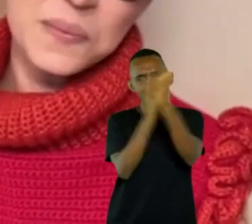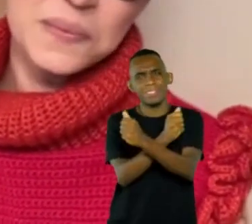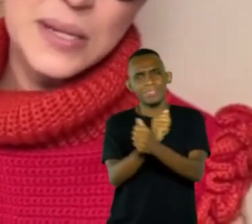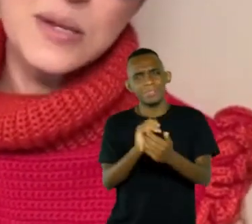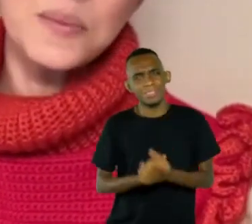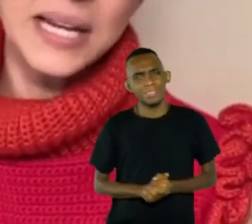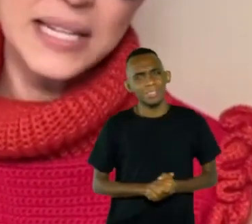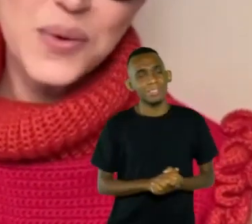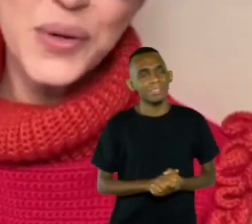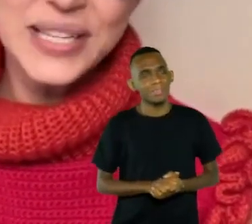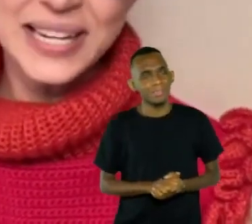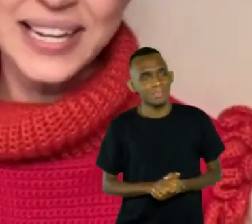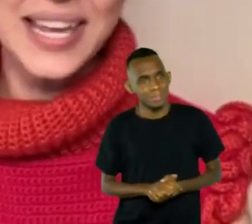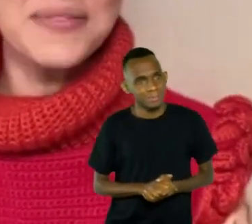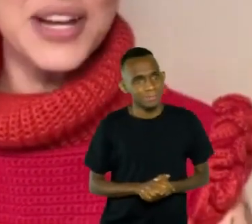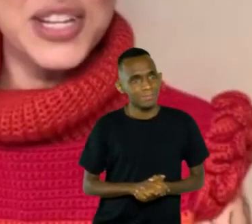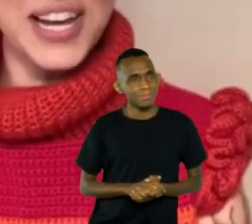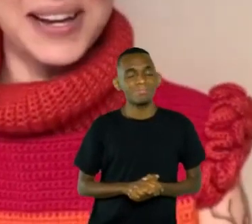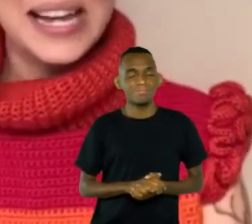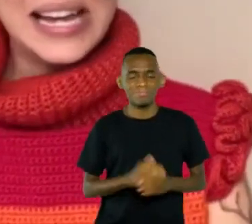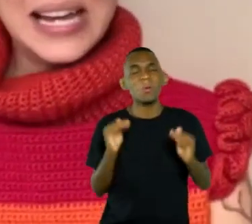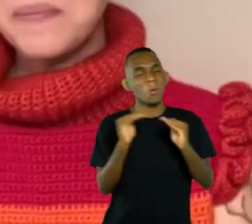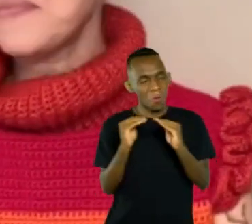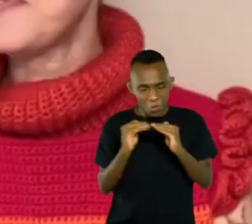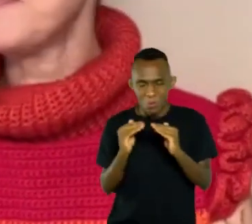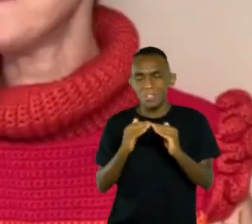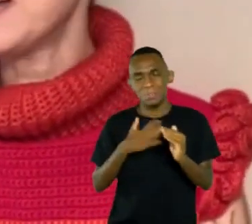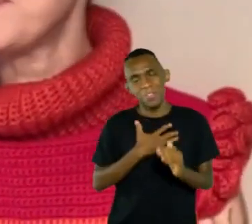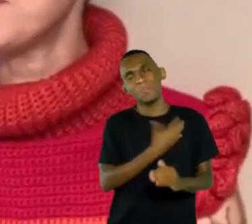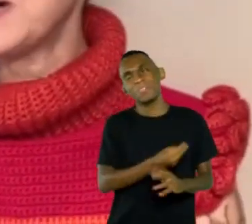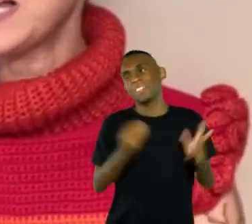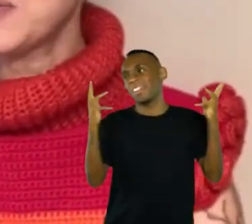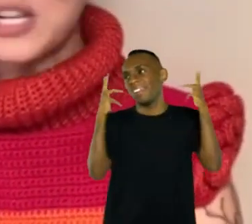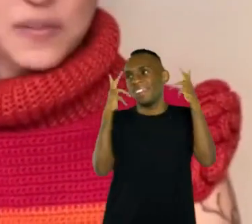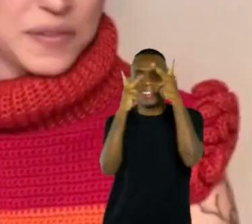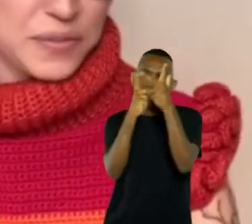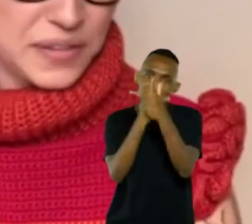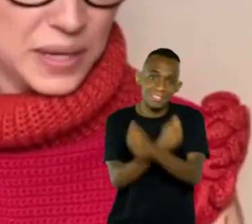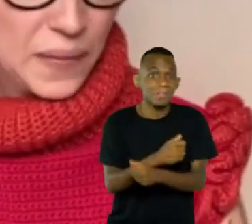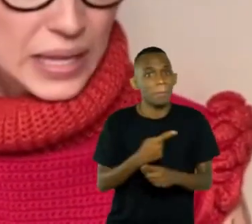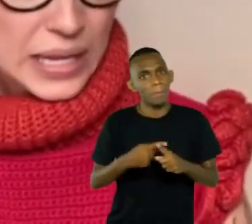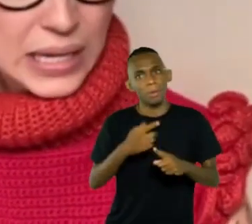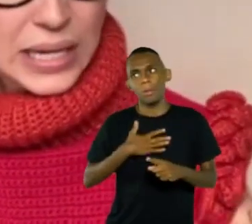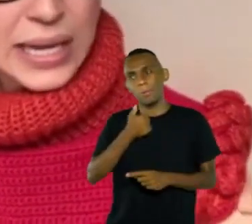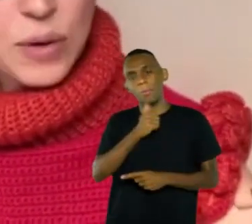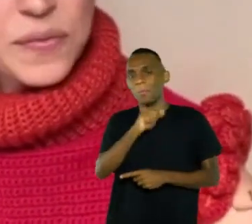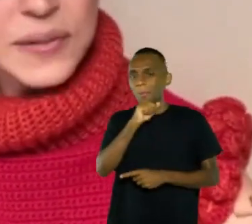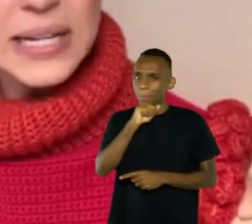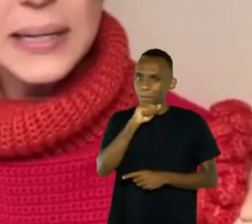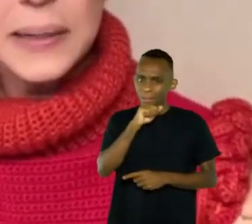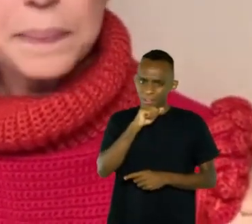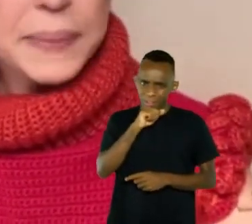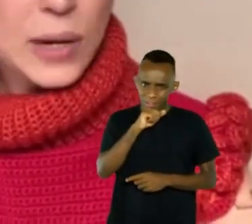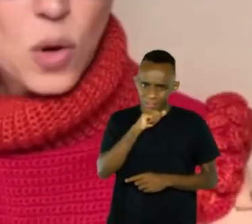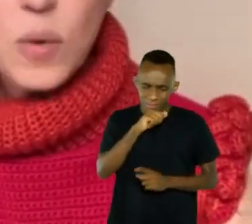eu Ah, eu sei. sou obrigada a concordar, né? Quem vai achar. Mãe não acha filho feio. Não O acha, Fran não. pegou o